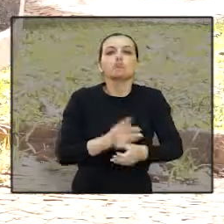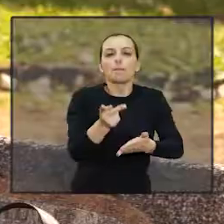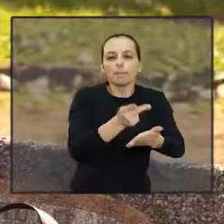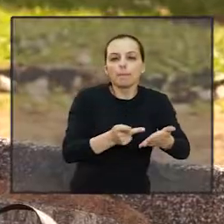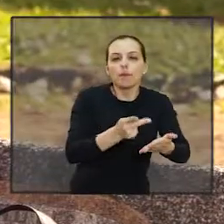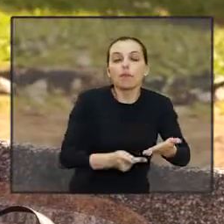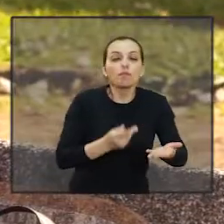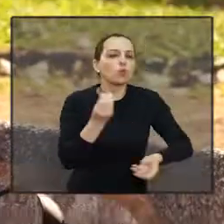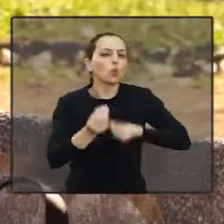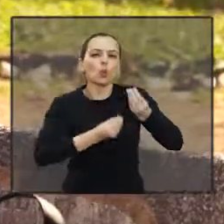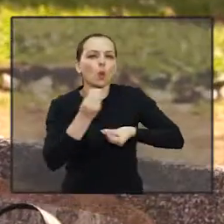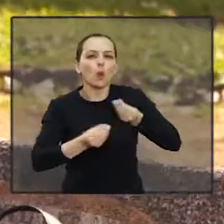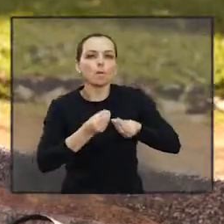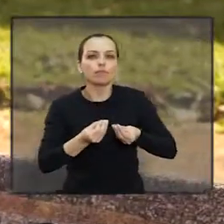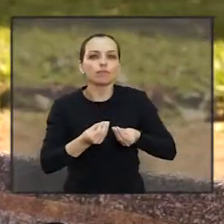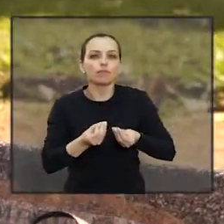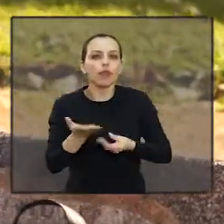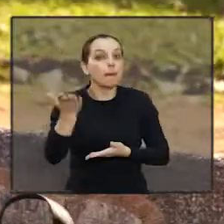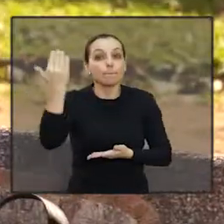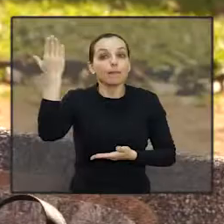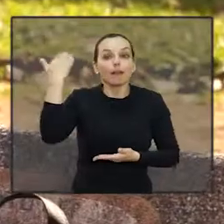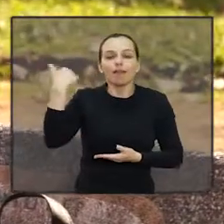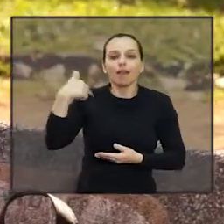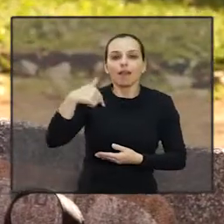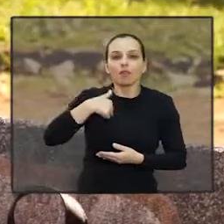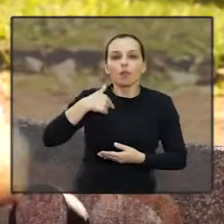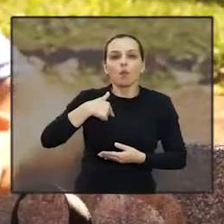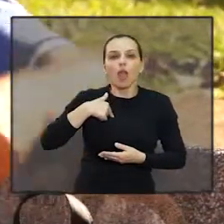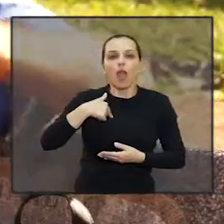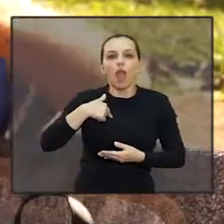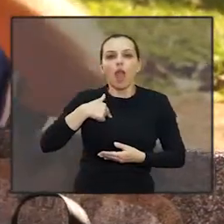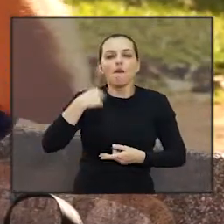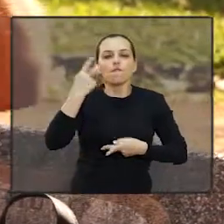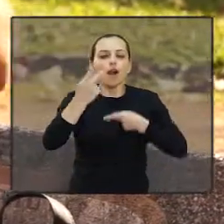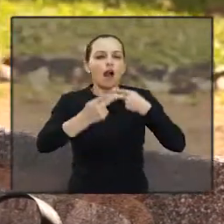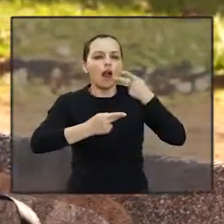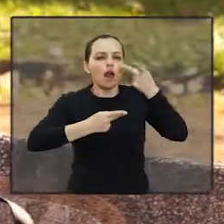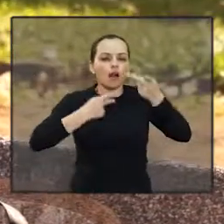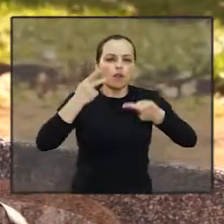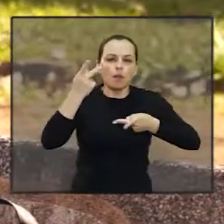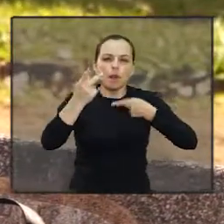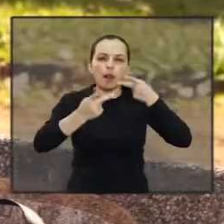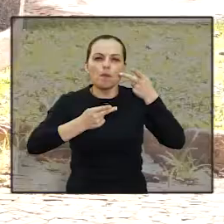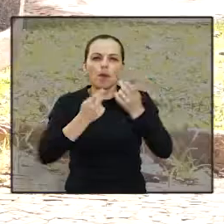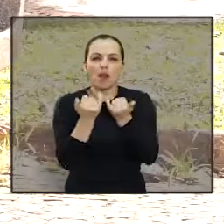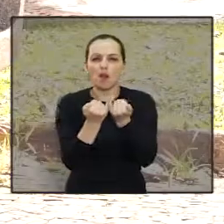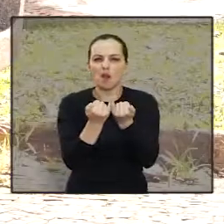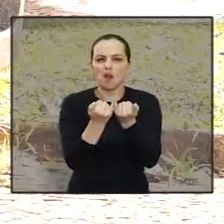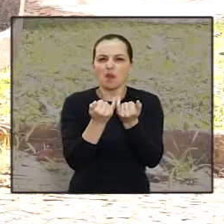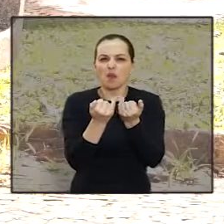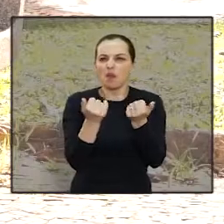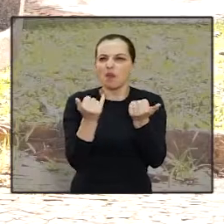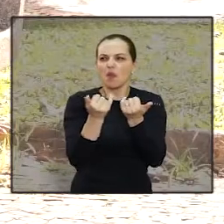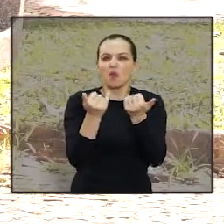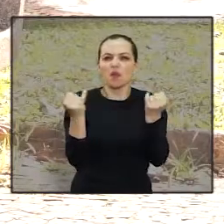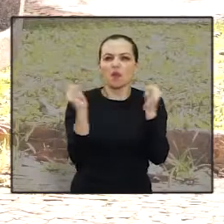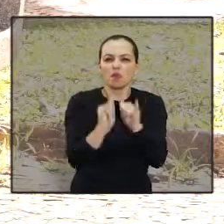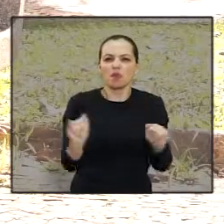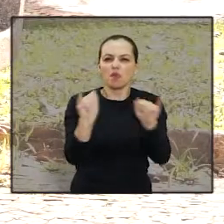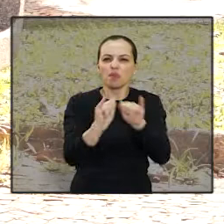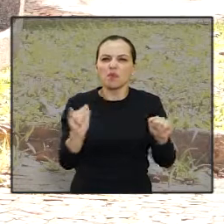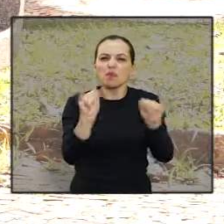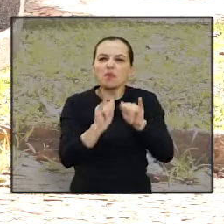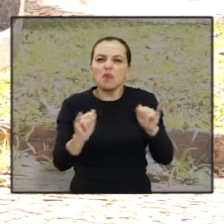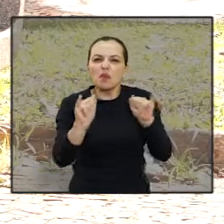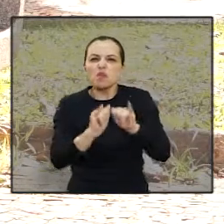poesia. E tem um outro em que eu vinha escrevendo, eu vinha proseando um pouco, e me cai uma poesia